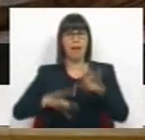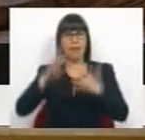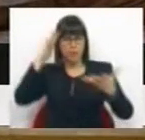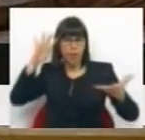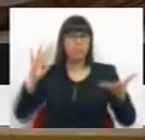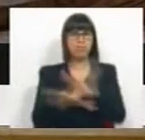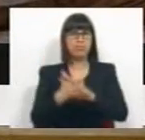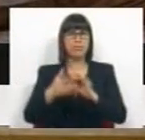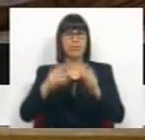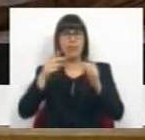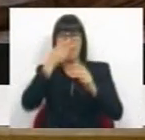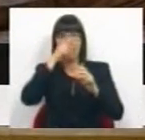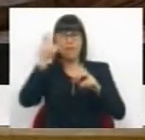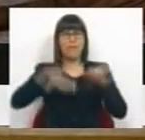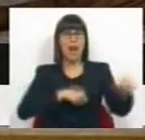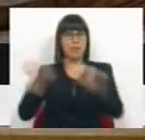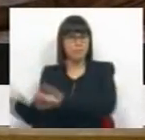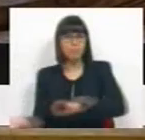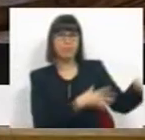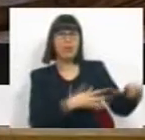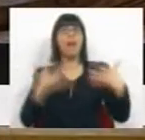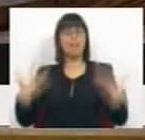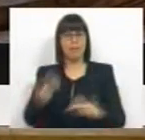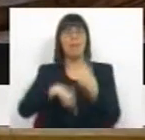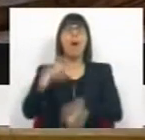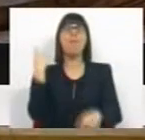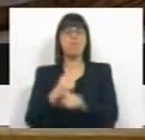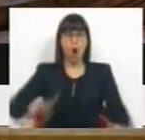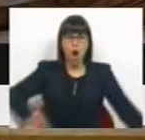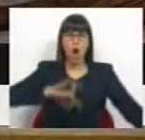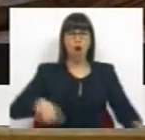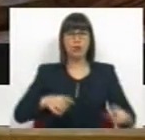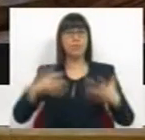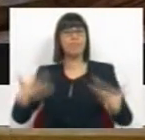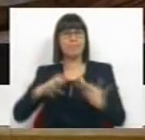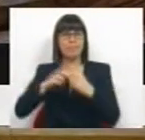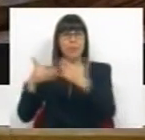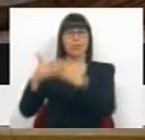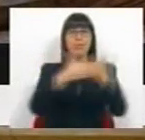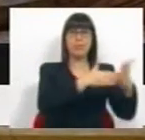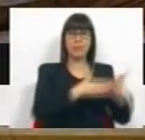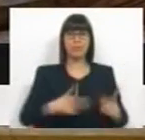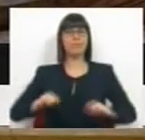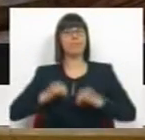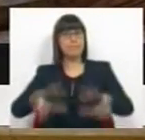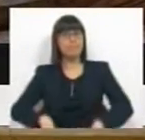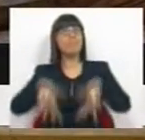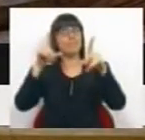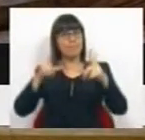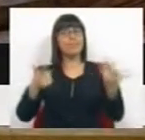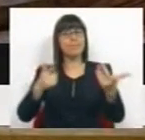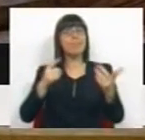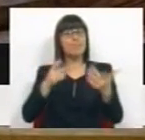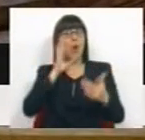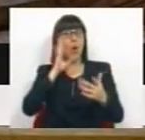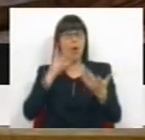uma revolução para enterrar o fascismo, também serão capazes de se libertar dos atuais constrangimentos ao nosso desenvolvimento,